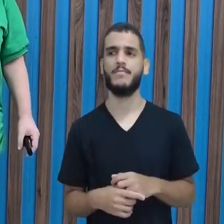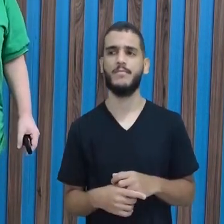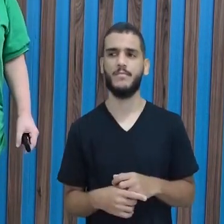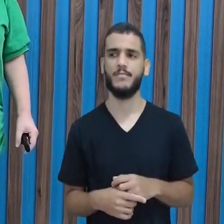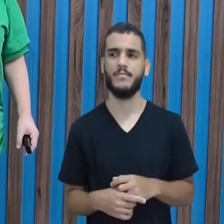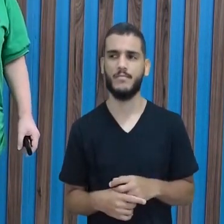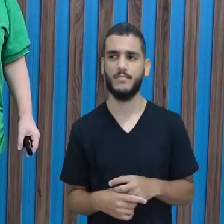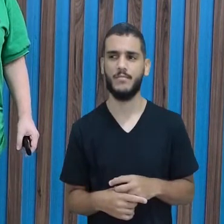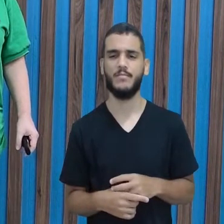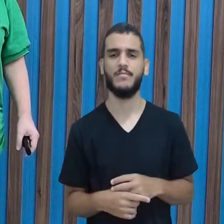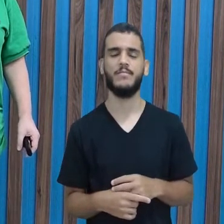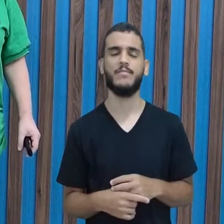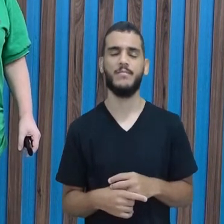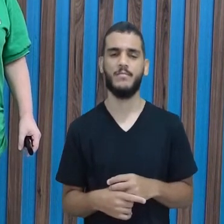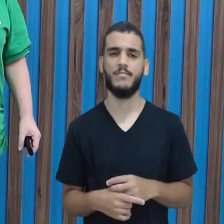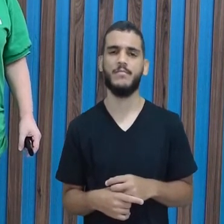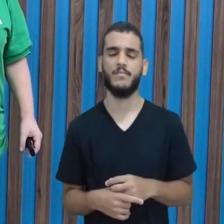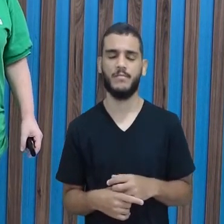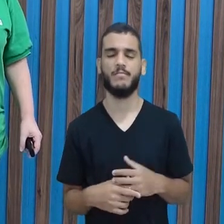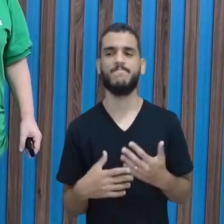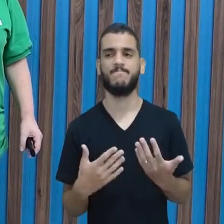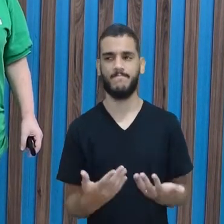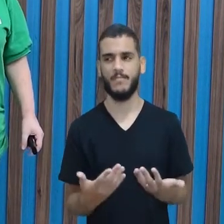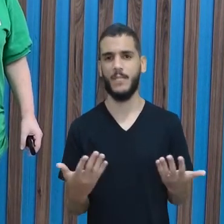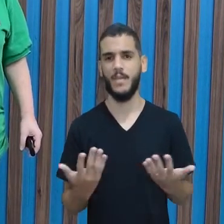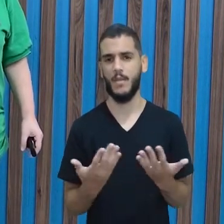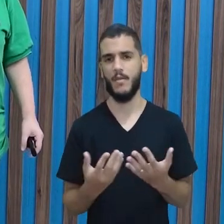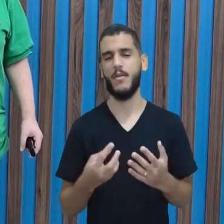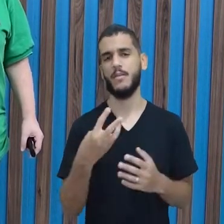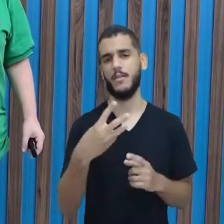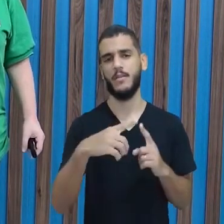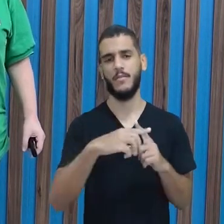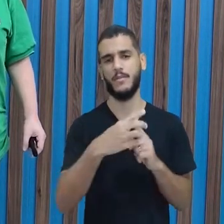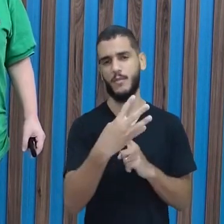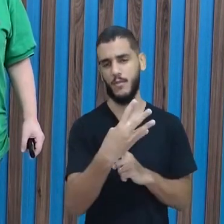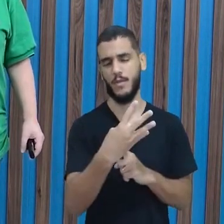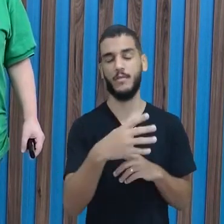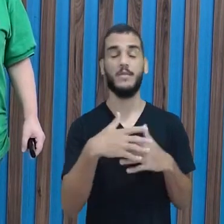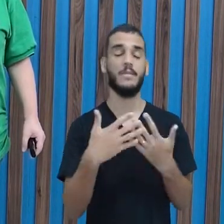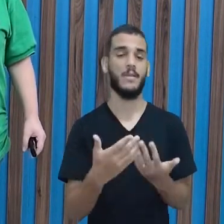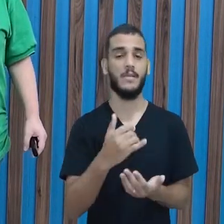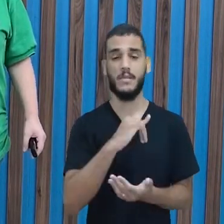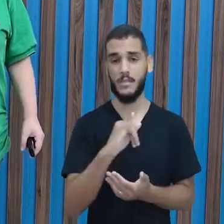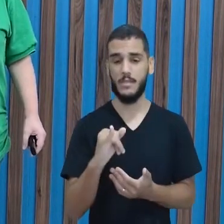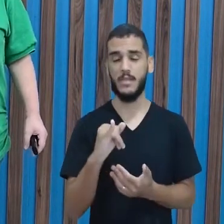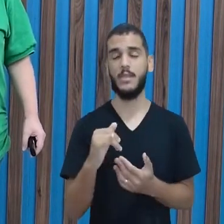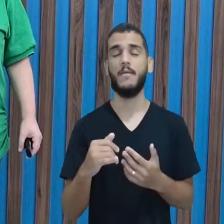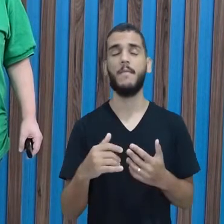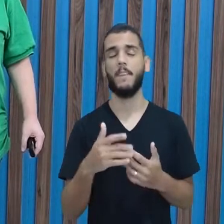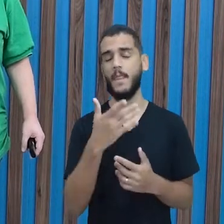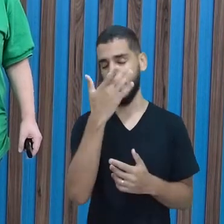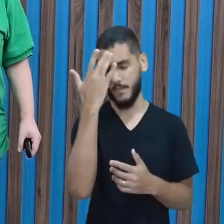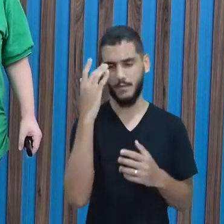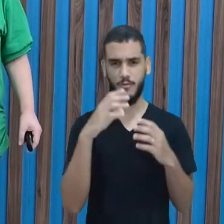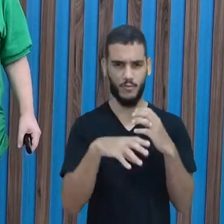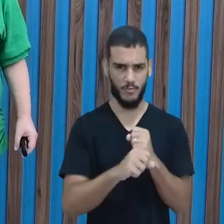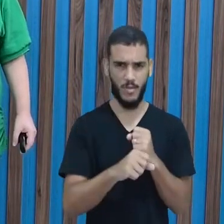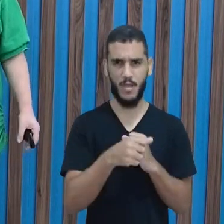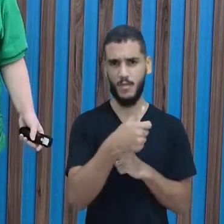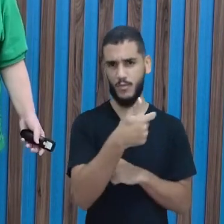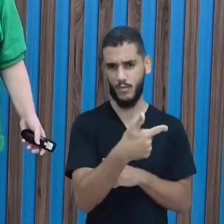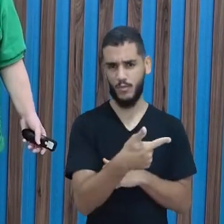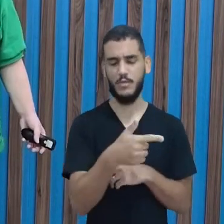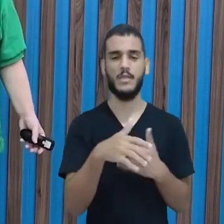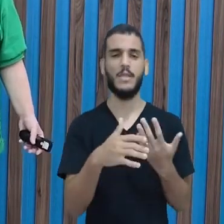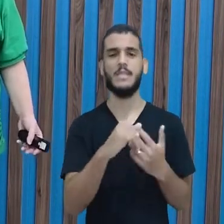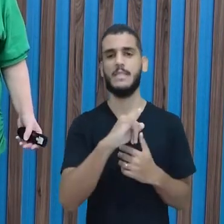aqui? 3 mais 3 mais 3 mais 3. 3 vezes 4. Se você somar, vai dar 12. Se você multiplicar,